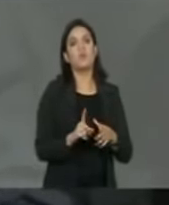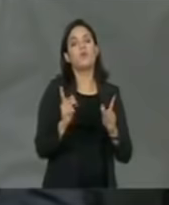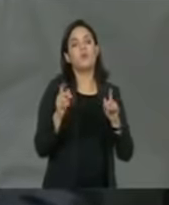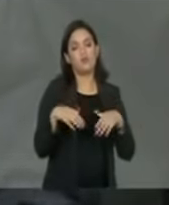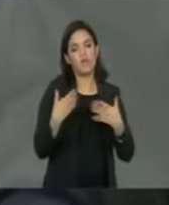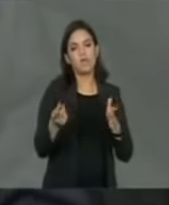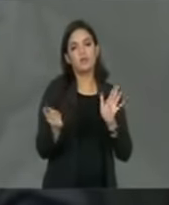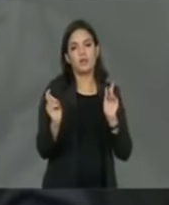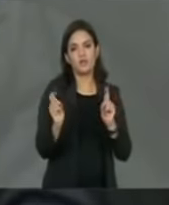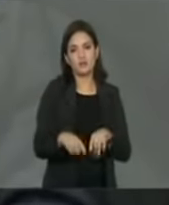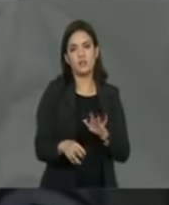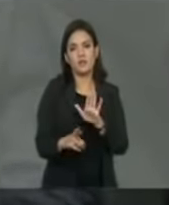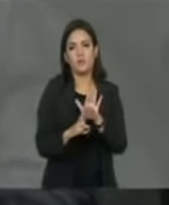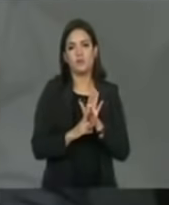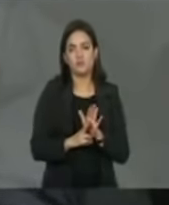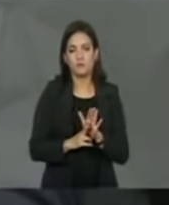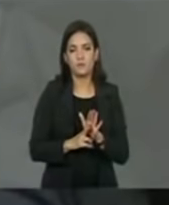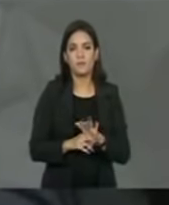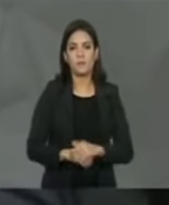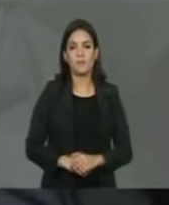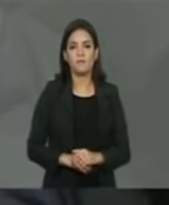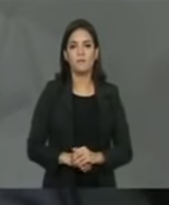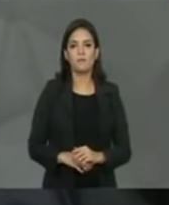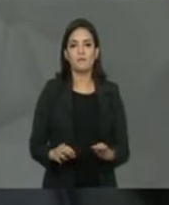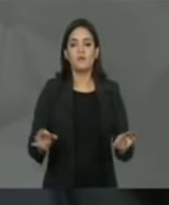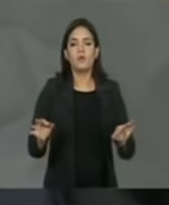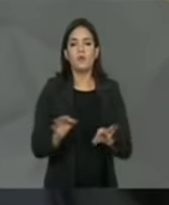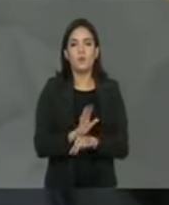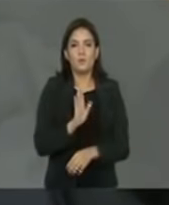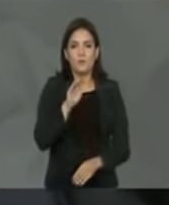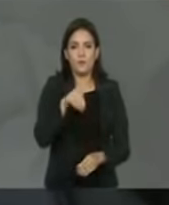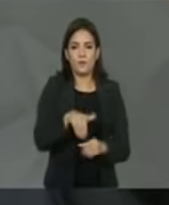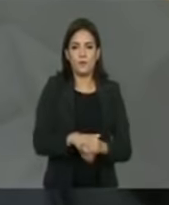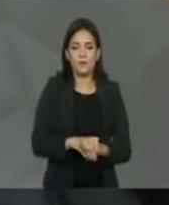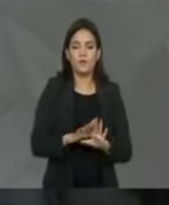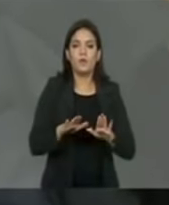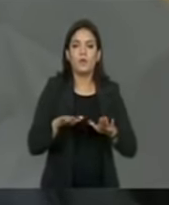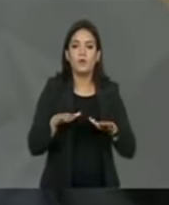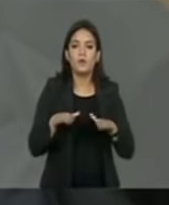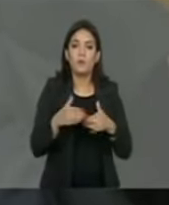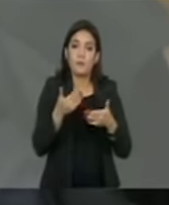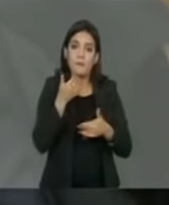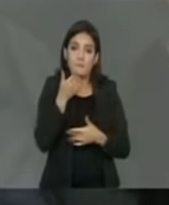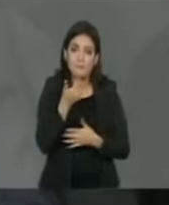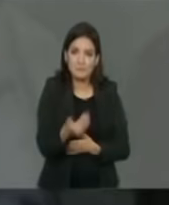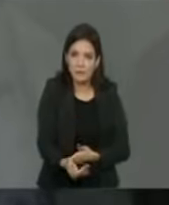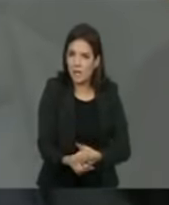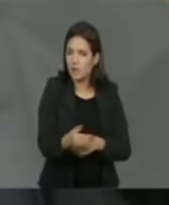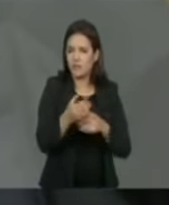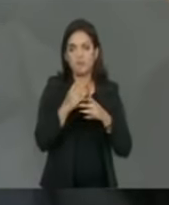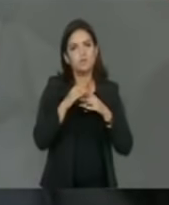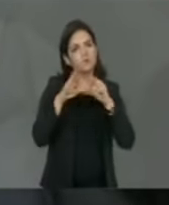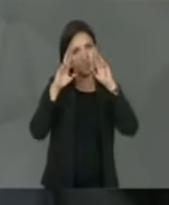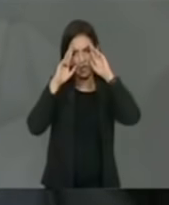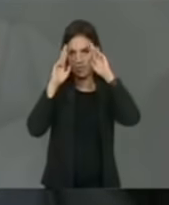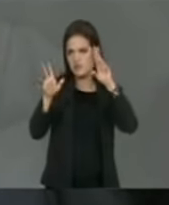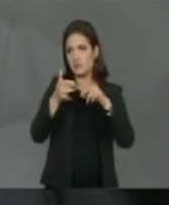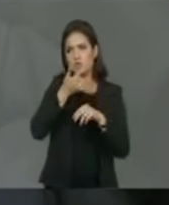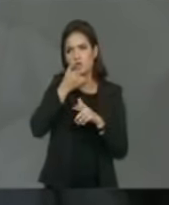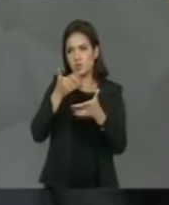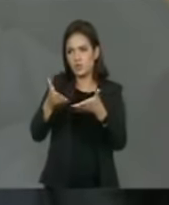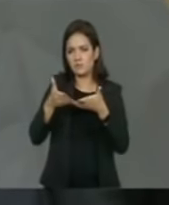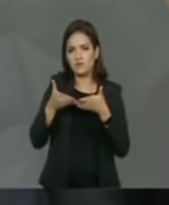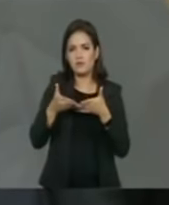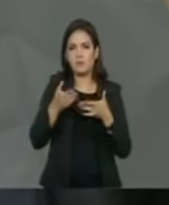emanada do conselho de sentença conclui o voto do presidente ao fazê-lo peço respeitosa velha para